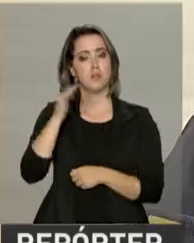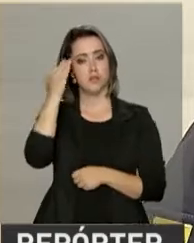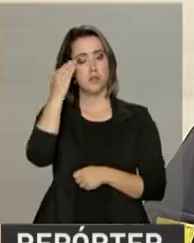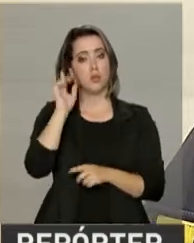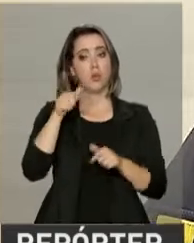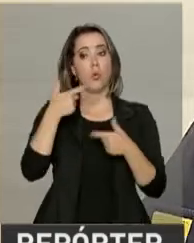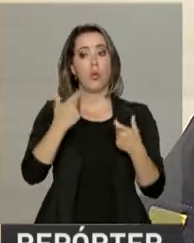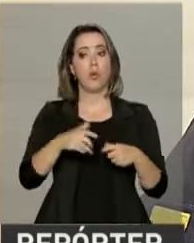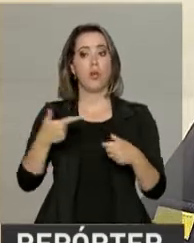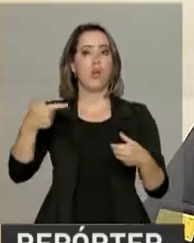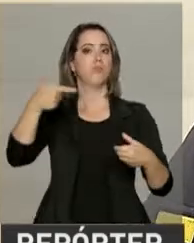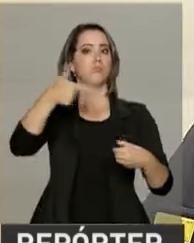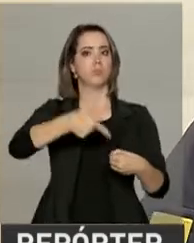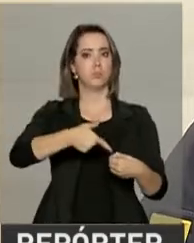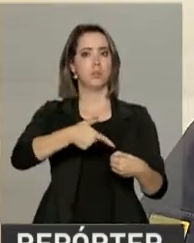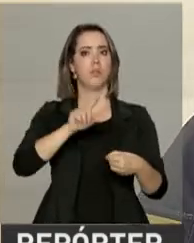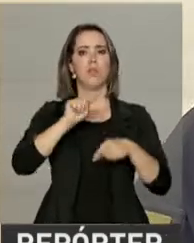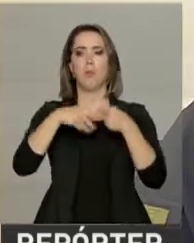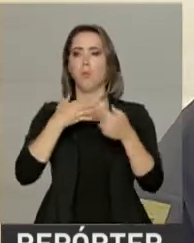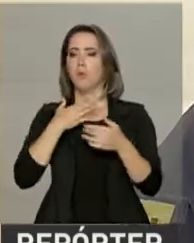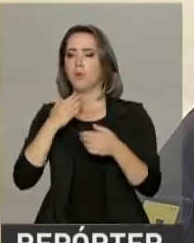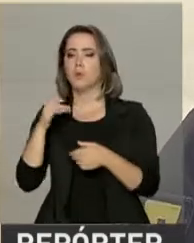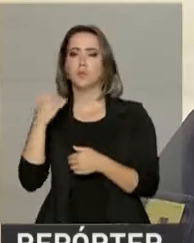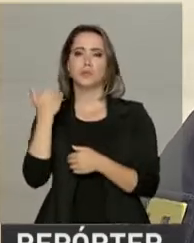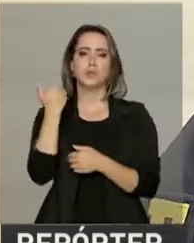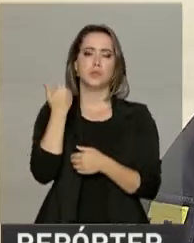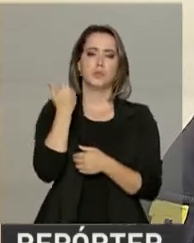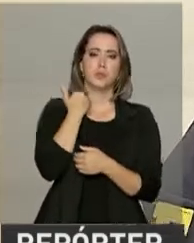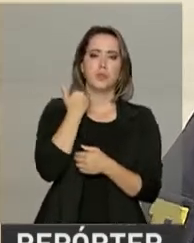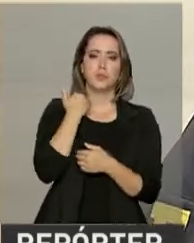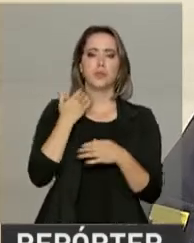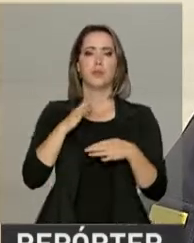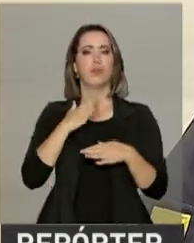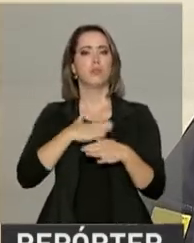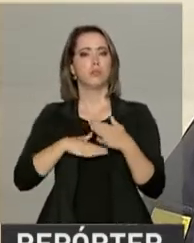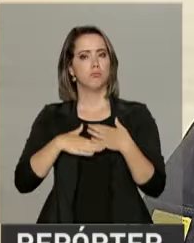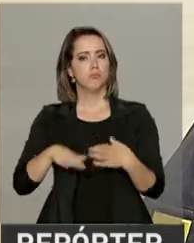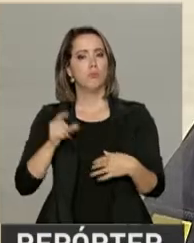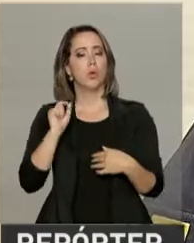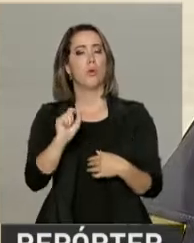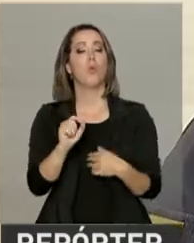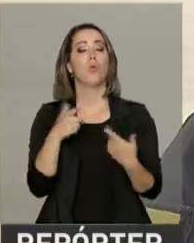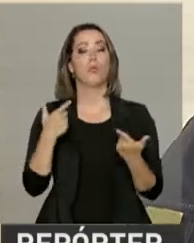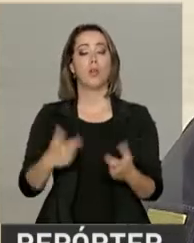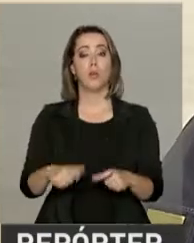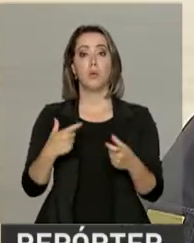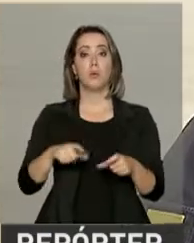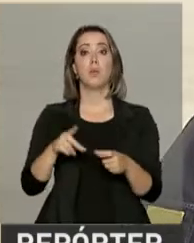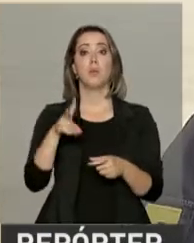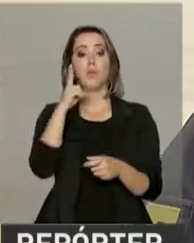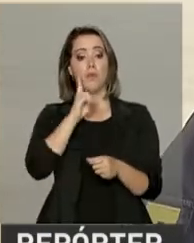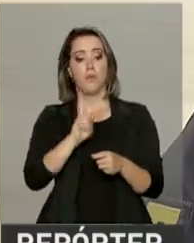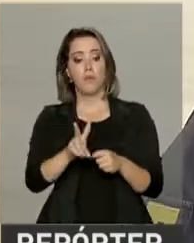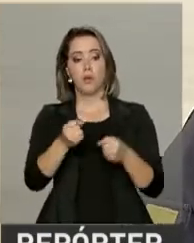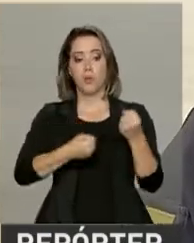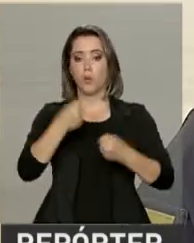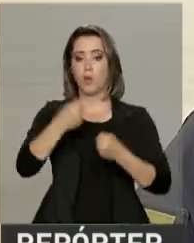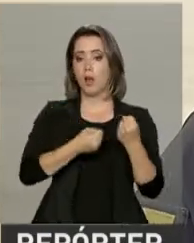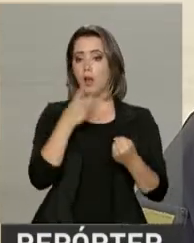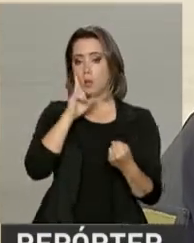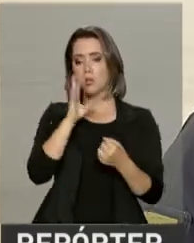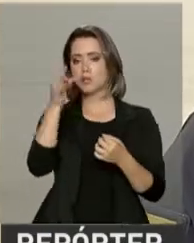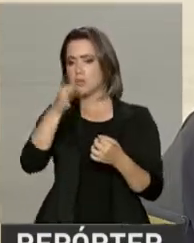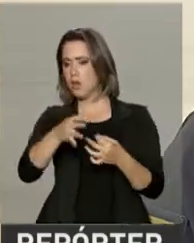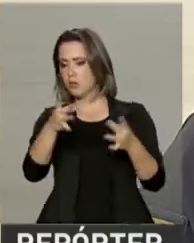abastecimento descanso alimentação além disso a revisão do veículo extremamente importante principalmente equipamentos obrigatórios